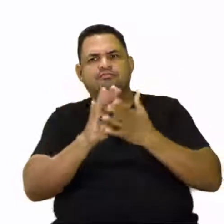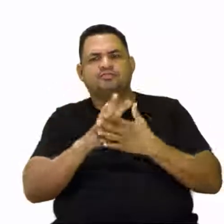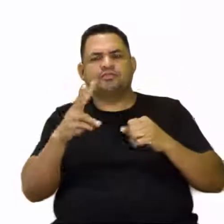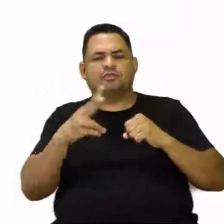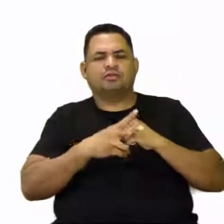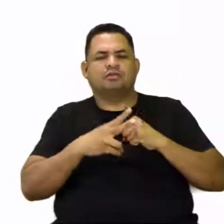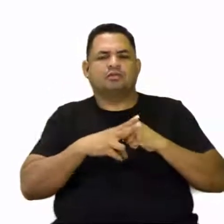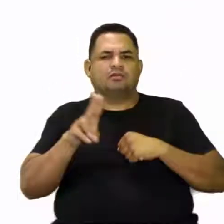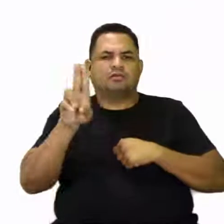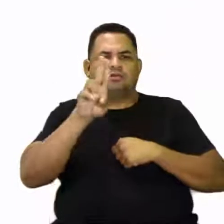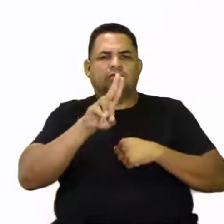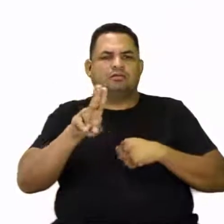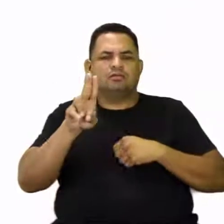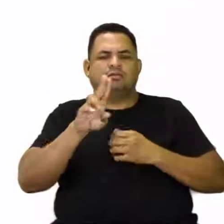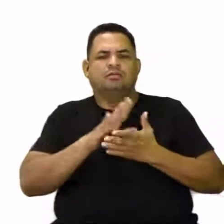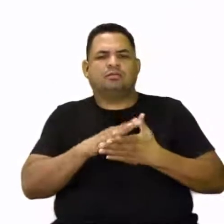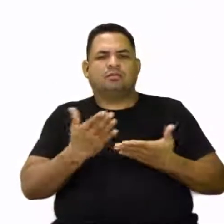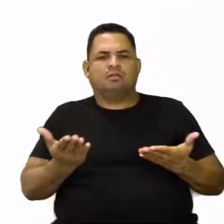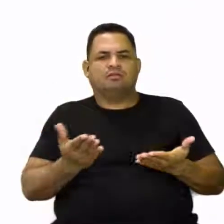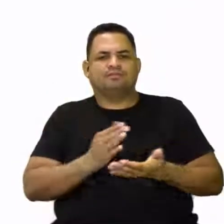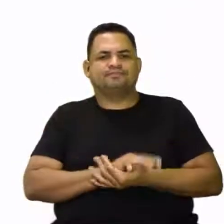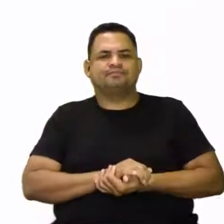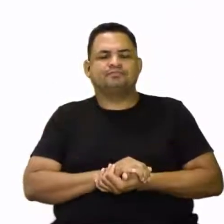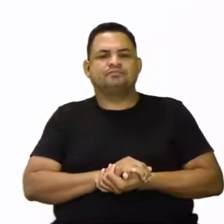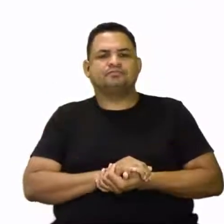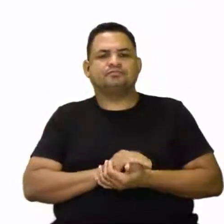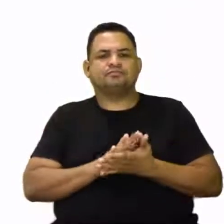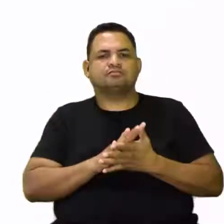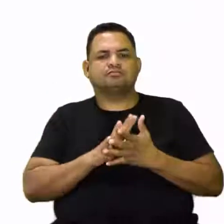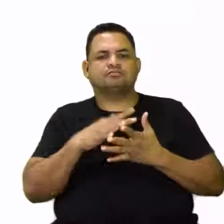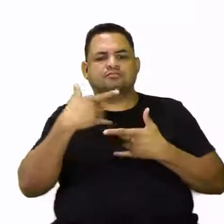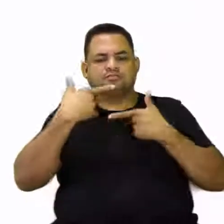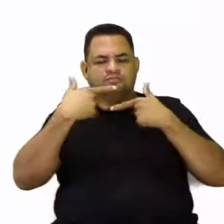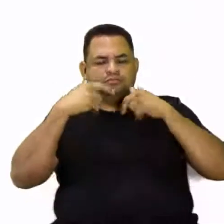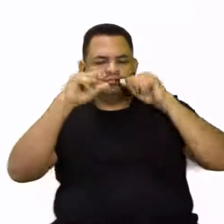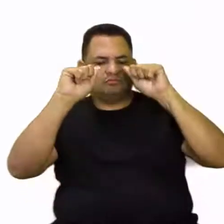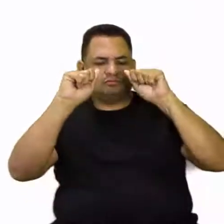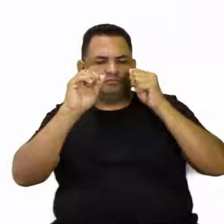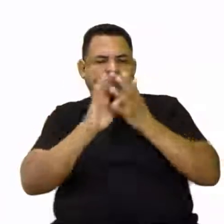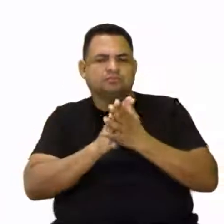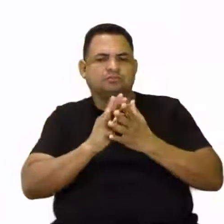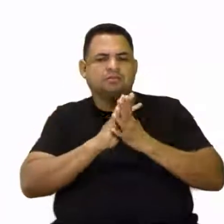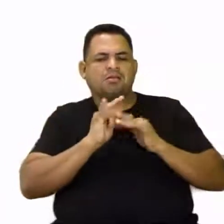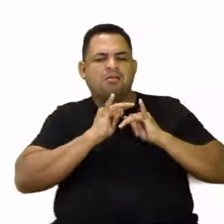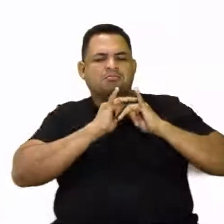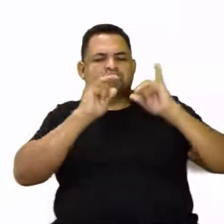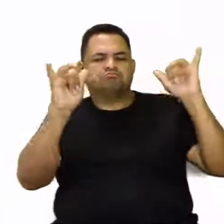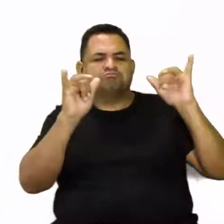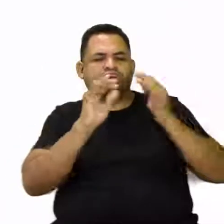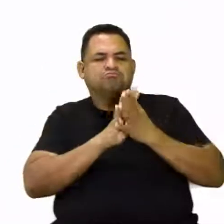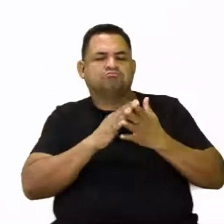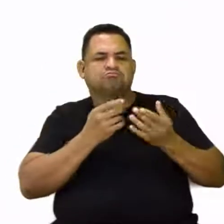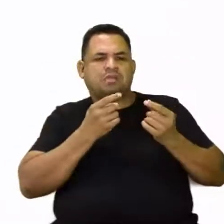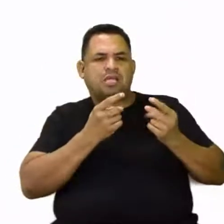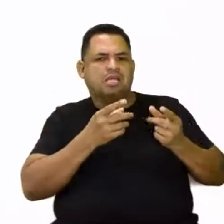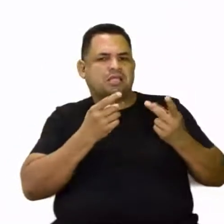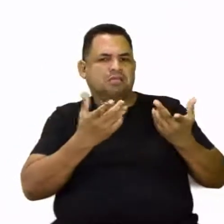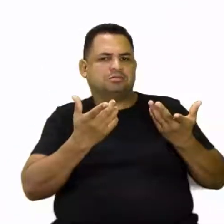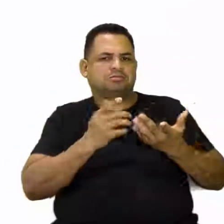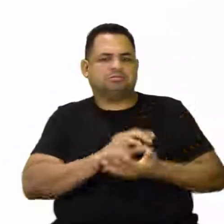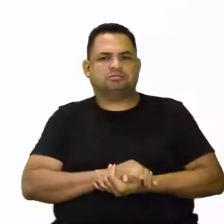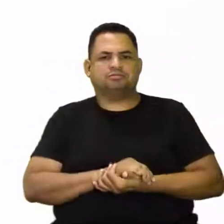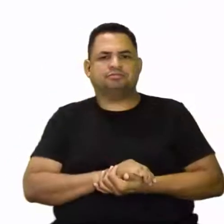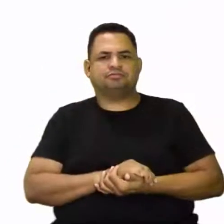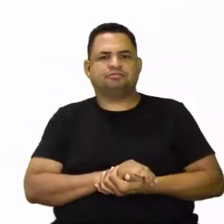sendo usado como ação, então seria a linguagem da propaganda, não é? Que a gente vê. Olha o